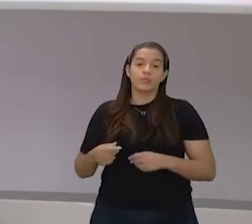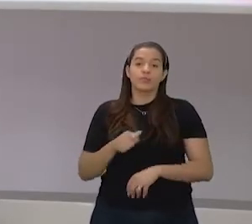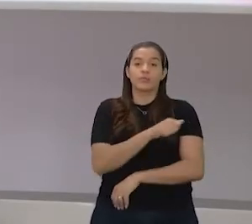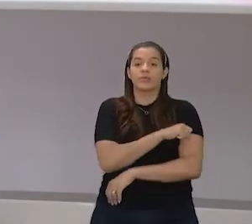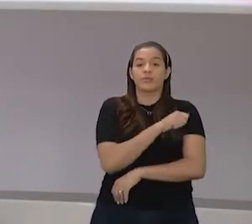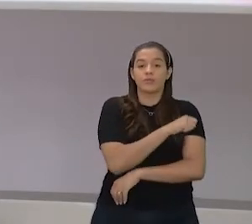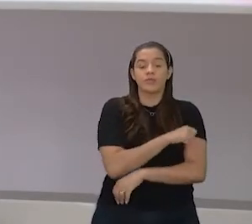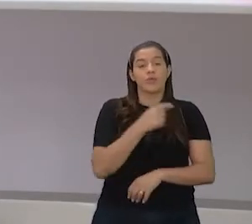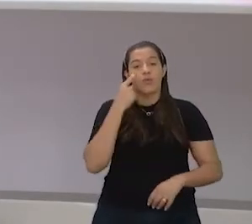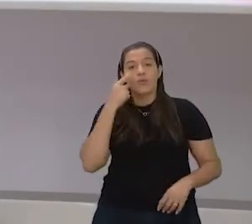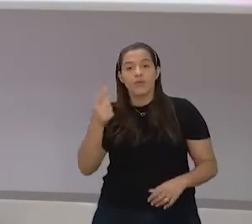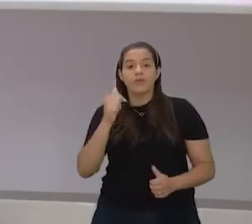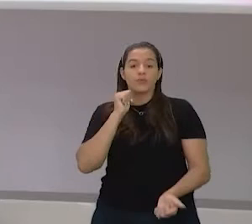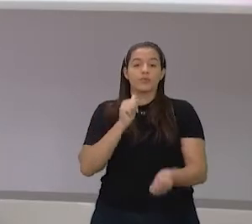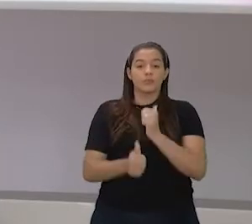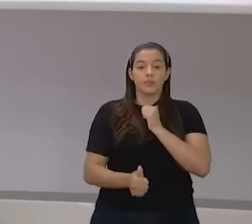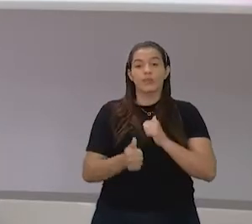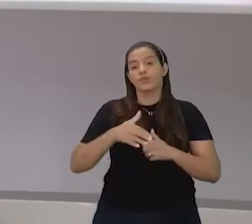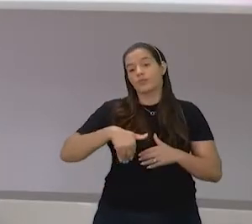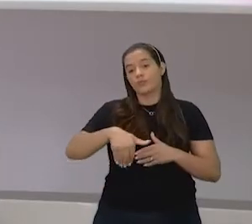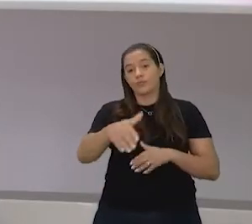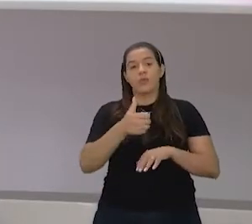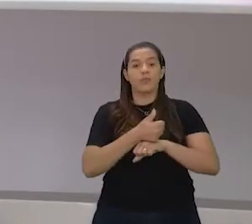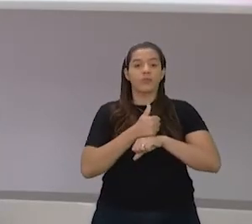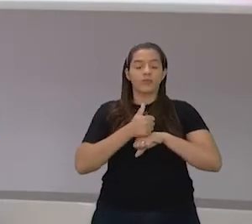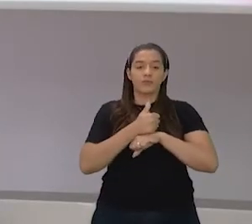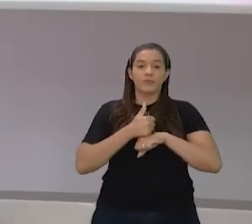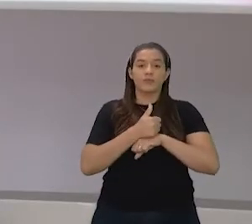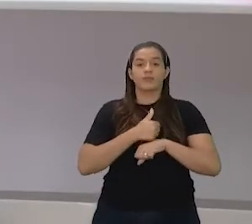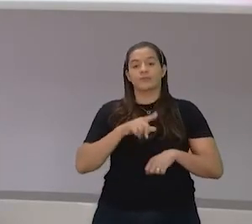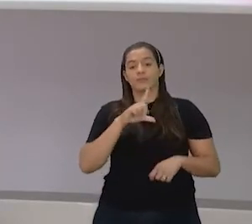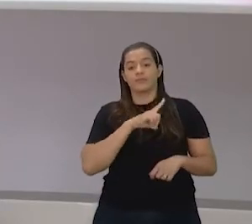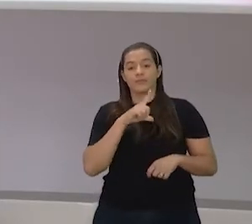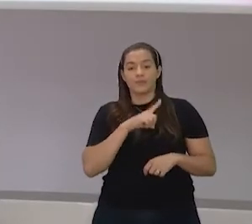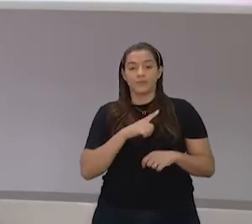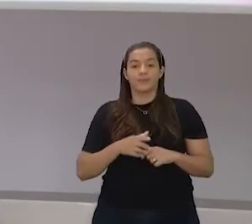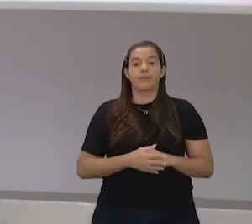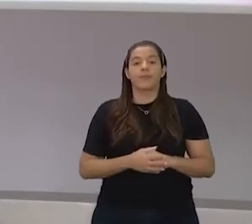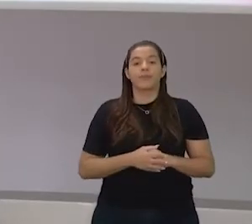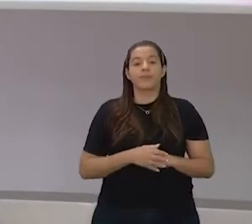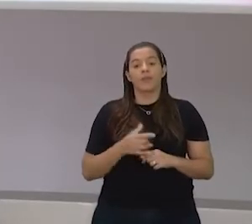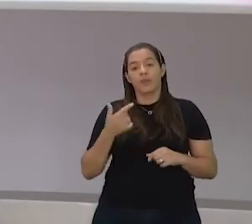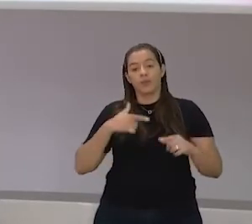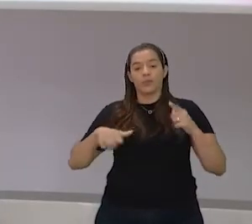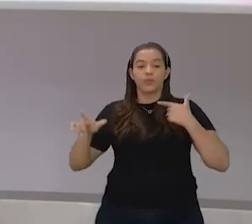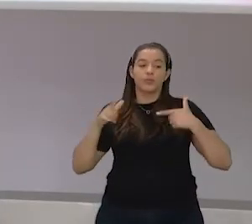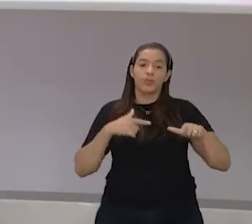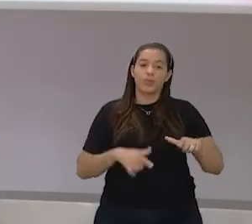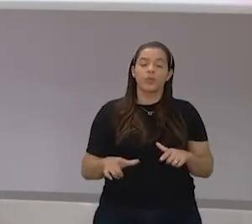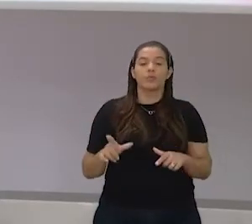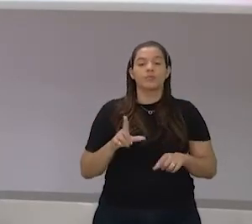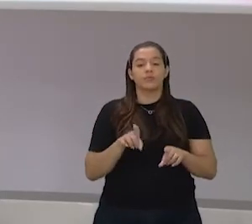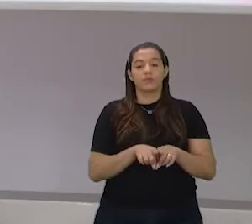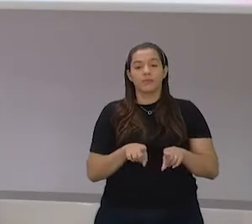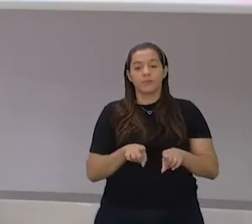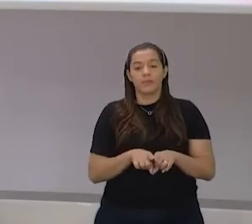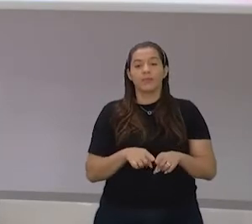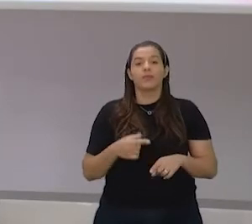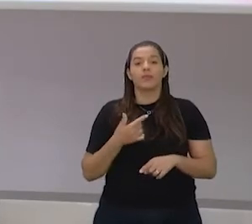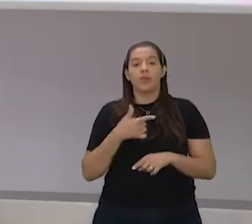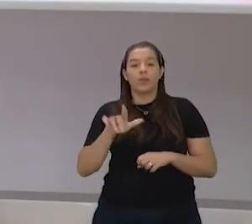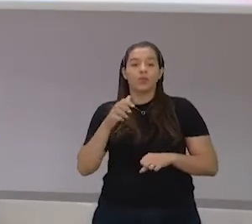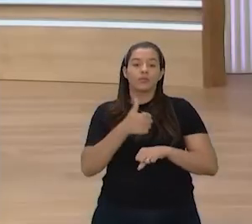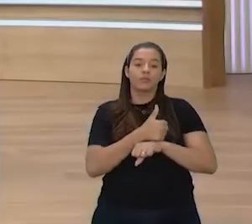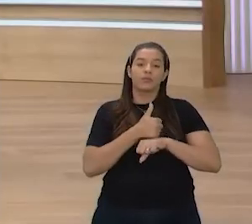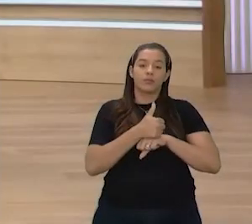o esporte para uma futura profissão, né? Ou entrar em outras profissões